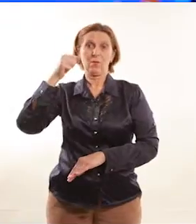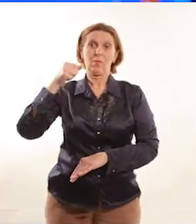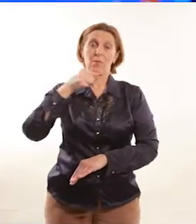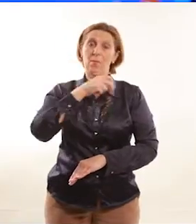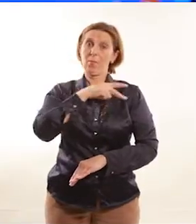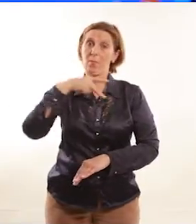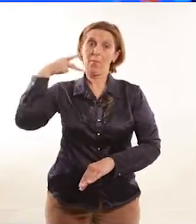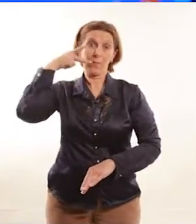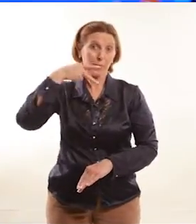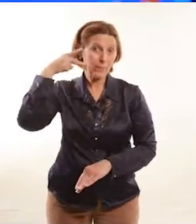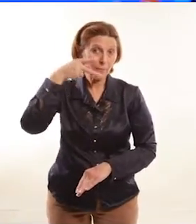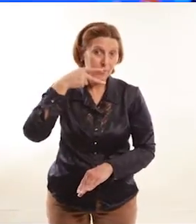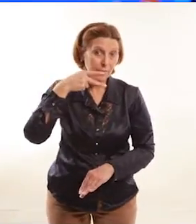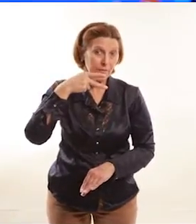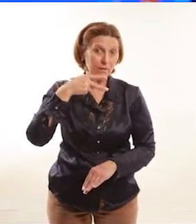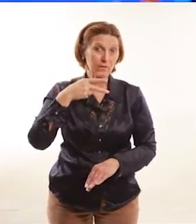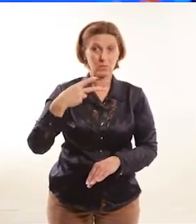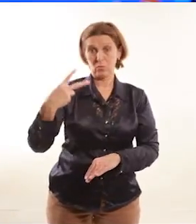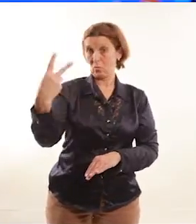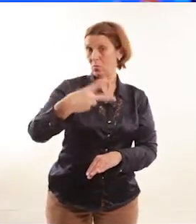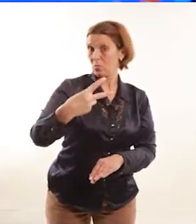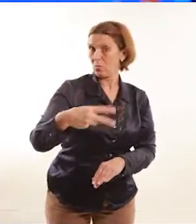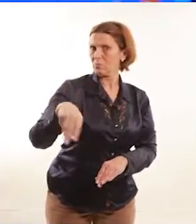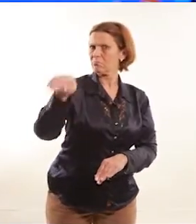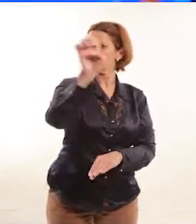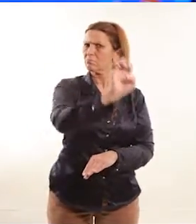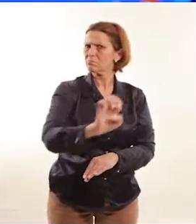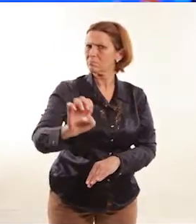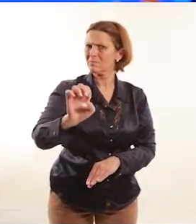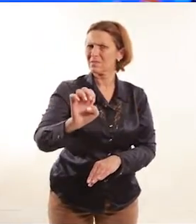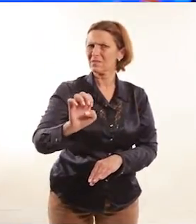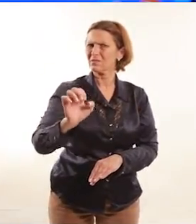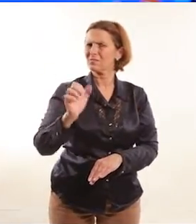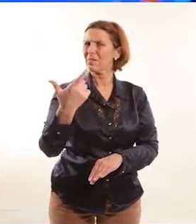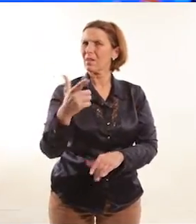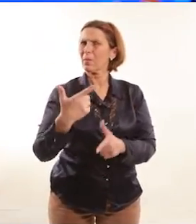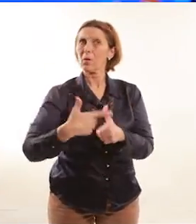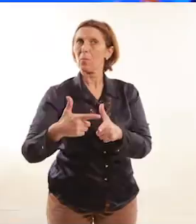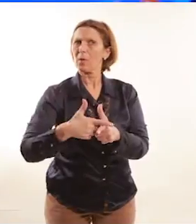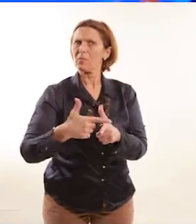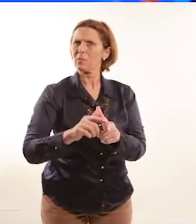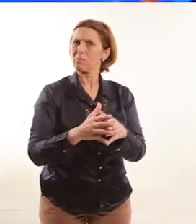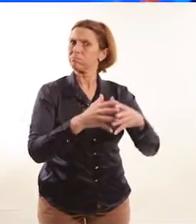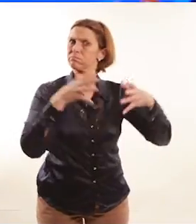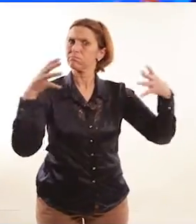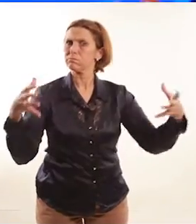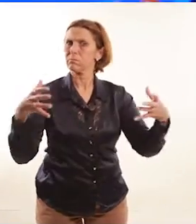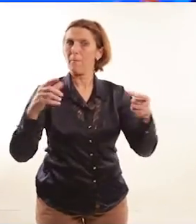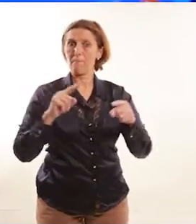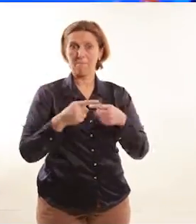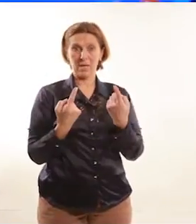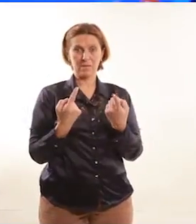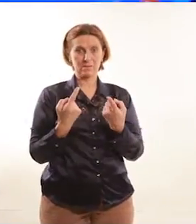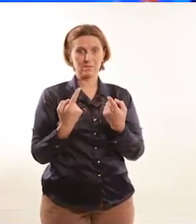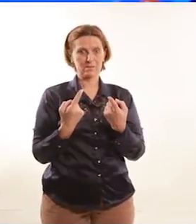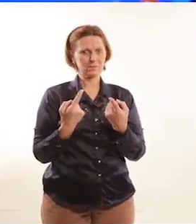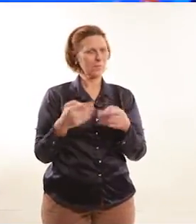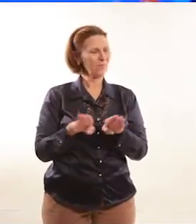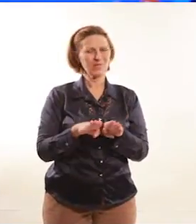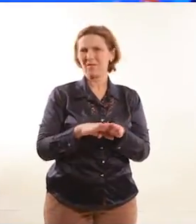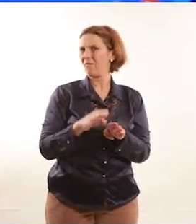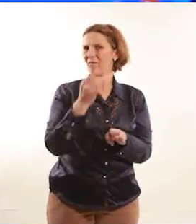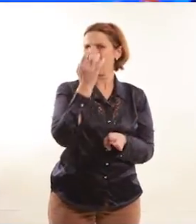extrato 2 são aqueles estados em que as ações elas não têm uma dificuldade muito relevante, mas também não